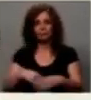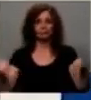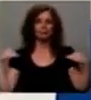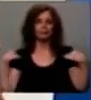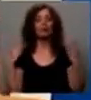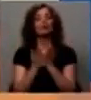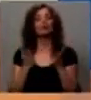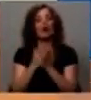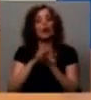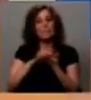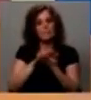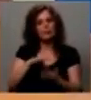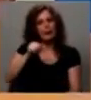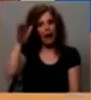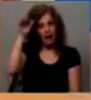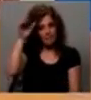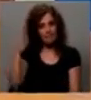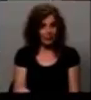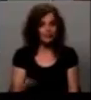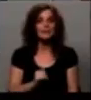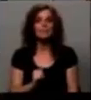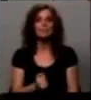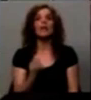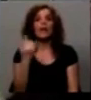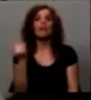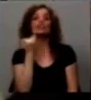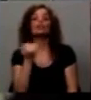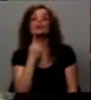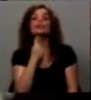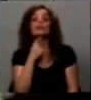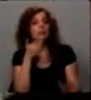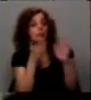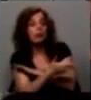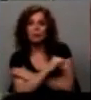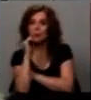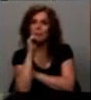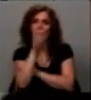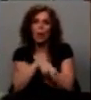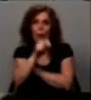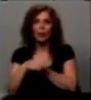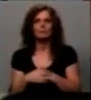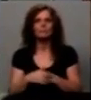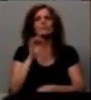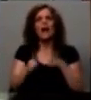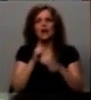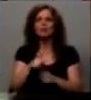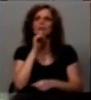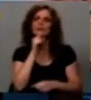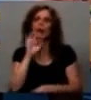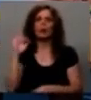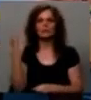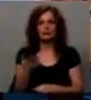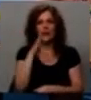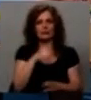Daniel Sampaio, em Almada, e nunca frequentou um instituto de línguas. Which of the following may happen if